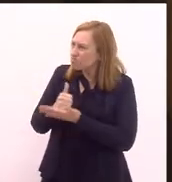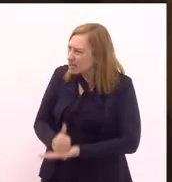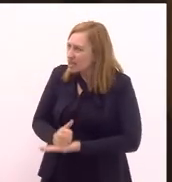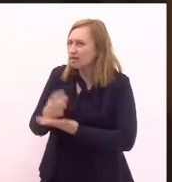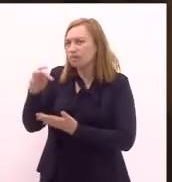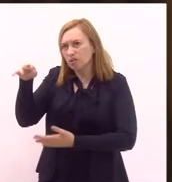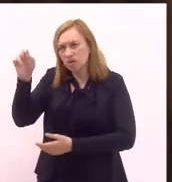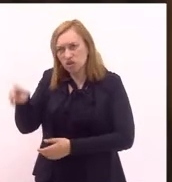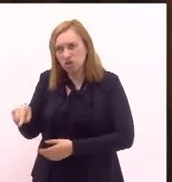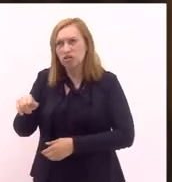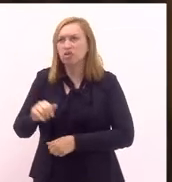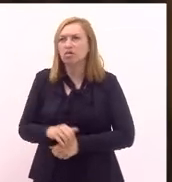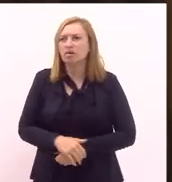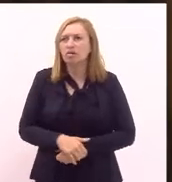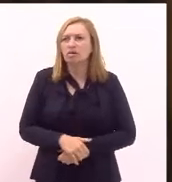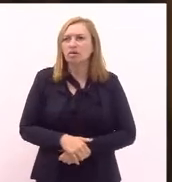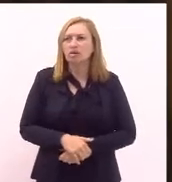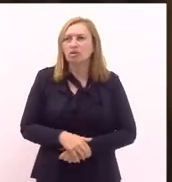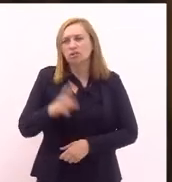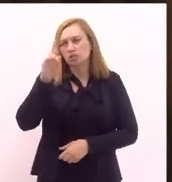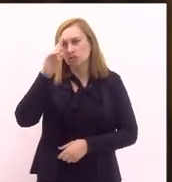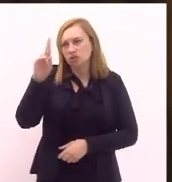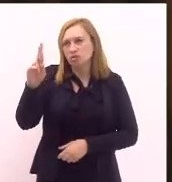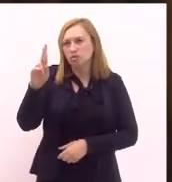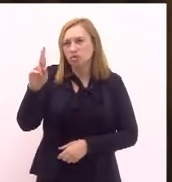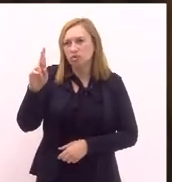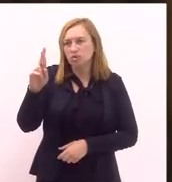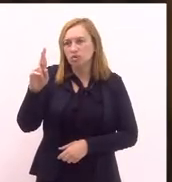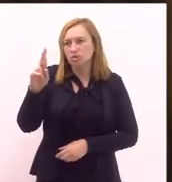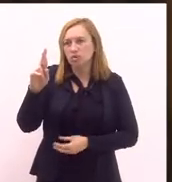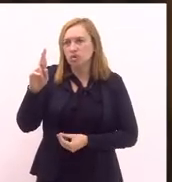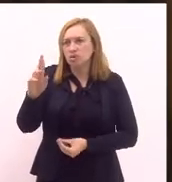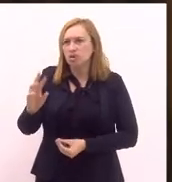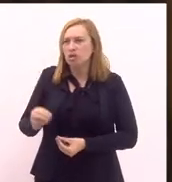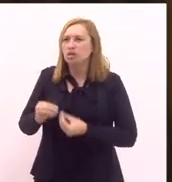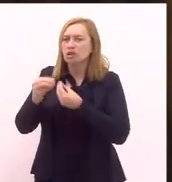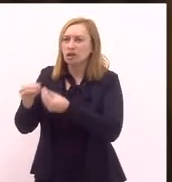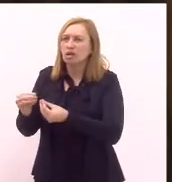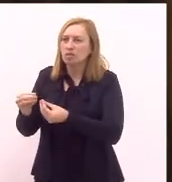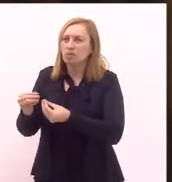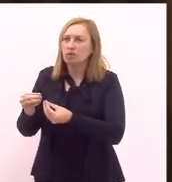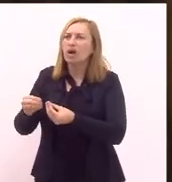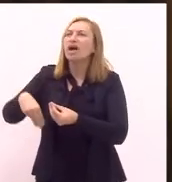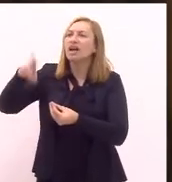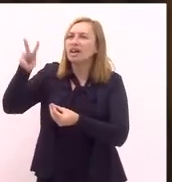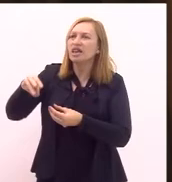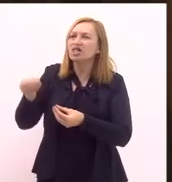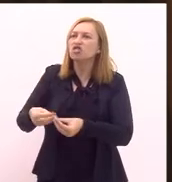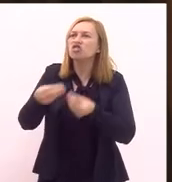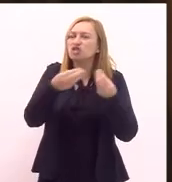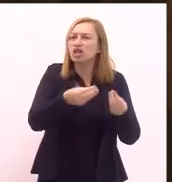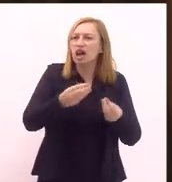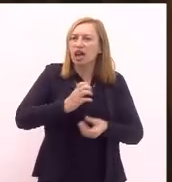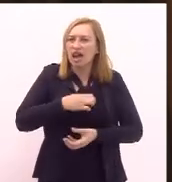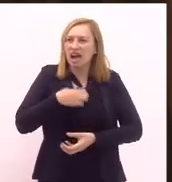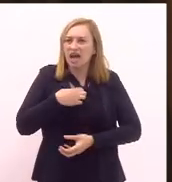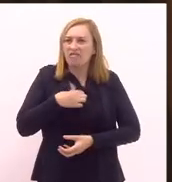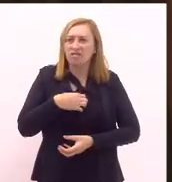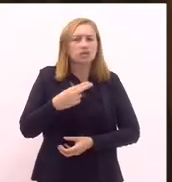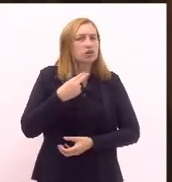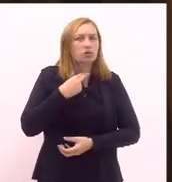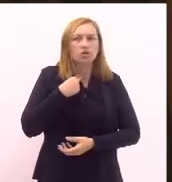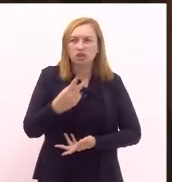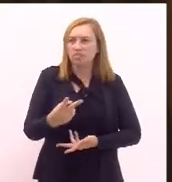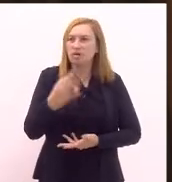Babalorixá o que o senhor de amor a quem está dando ódio e nós não podemos